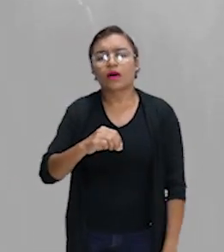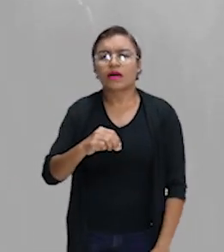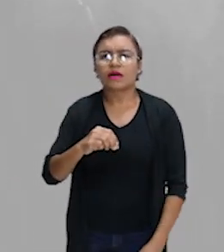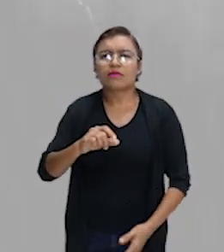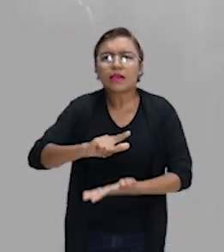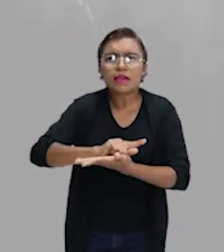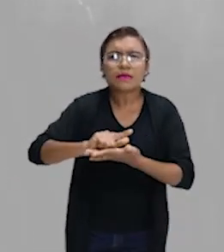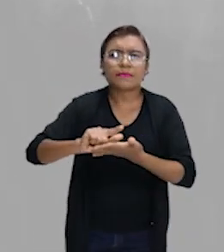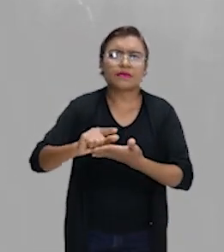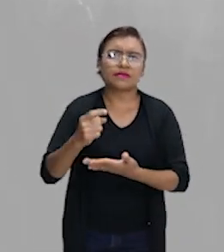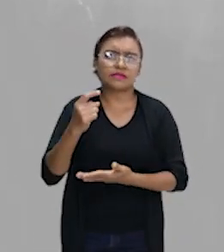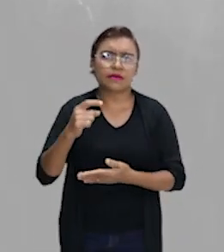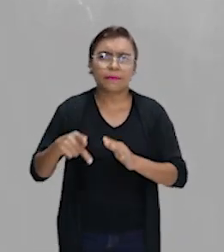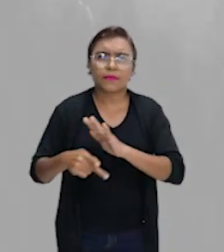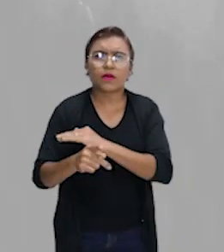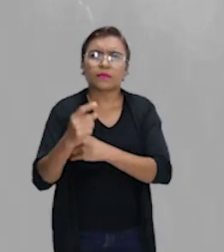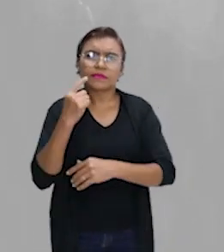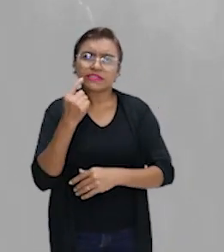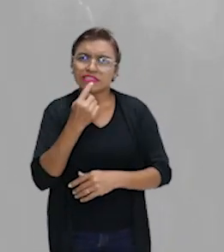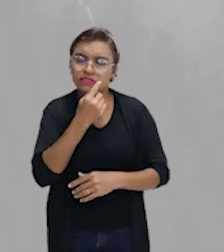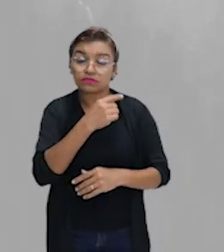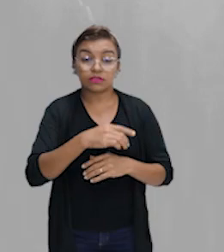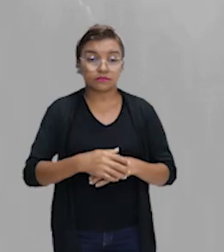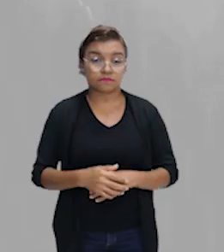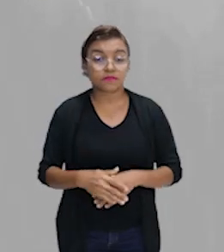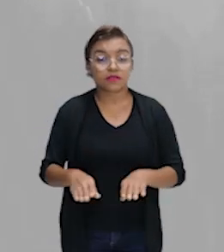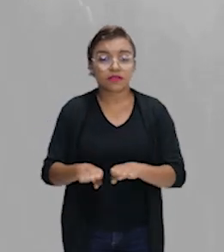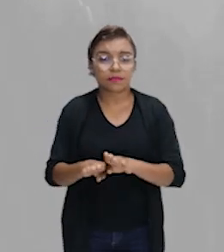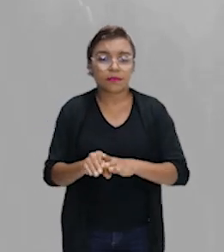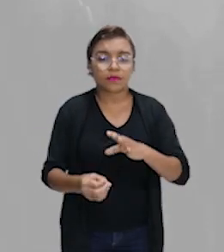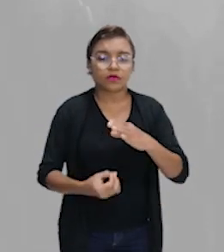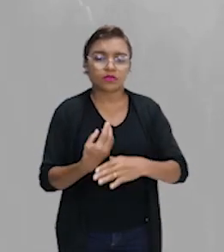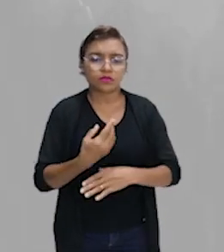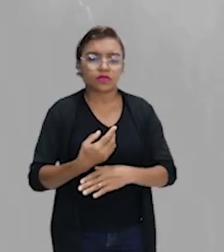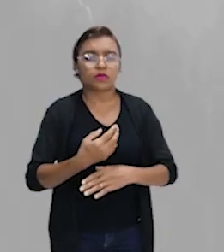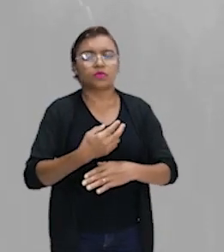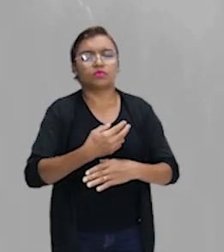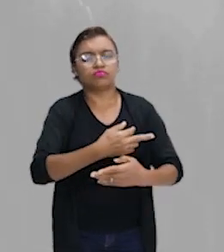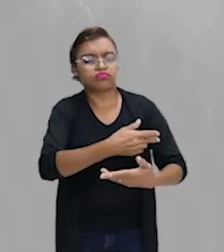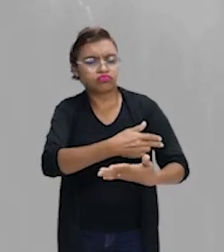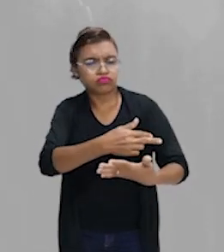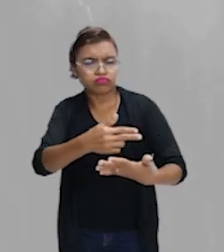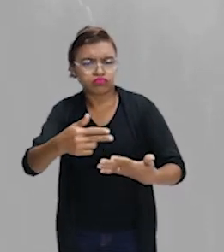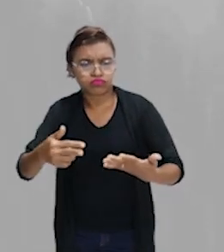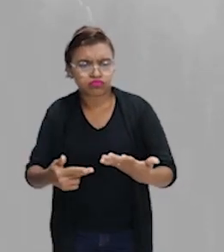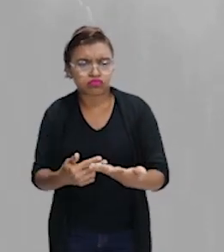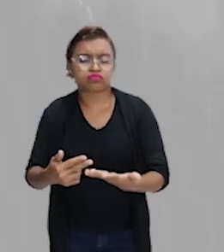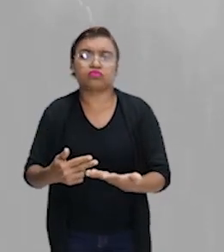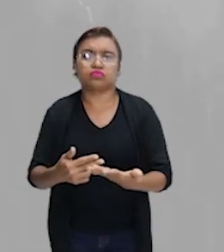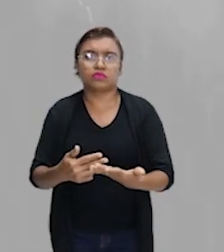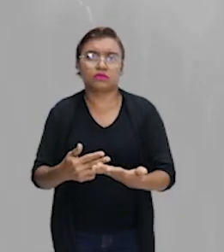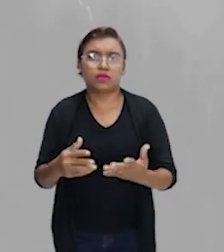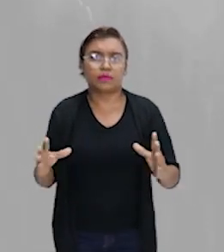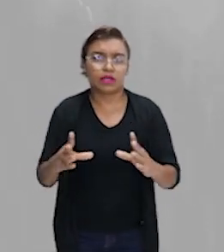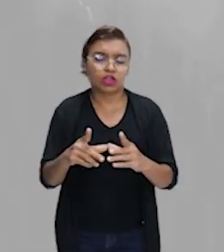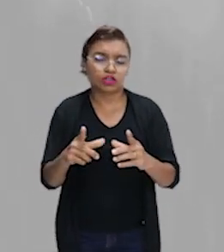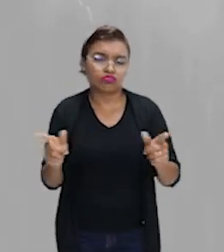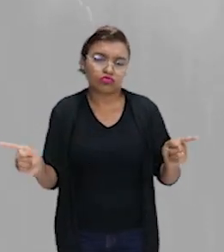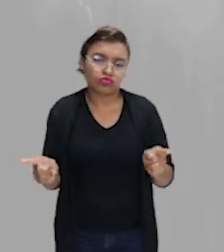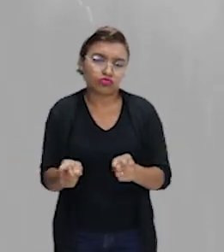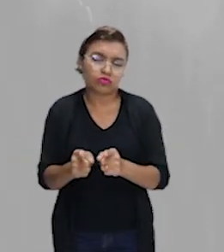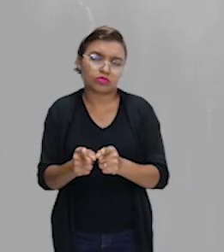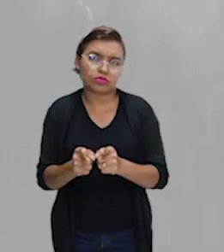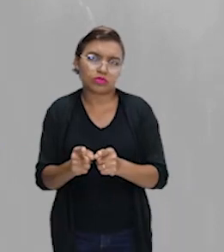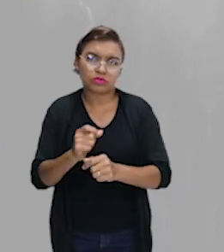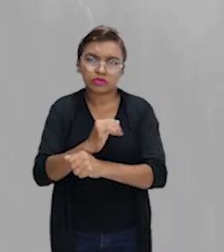dentes. E a produção de produtos que contribuem para a diminuição da acidez do solo. Eu trouxe aqui